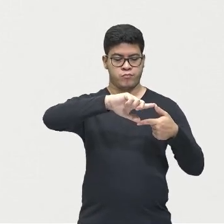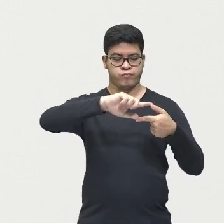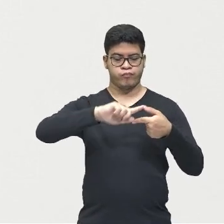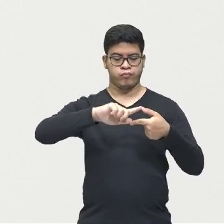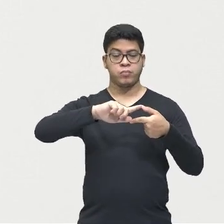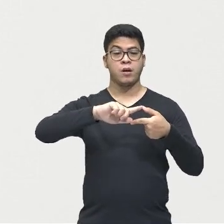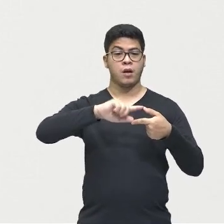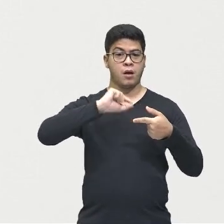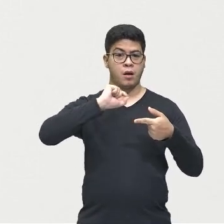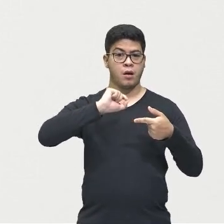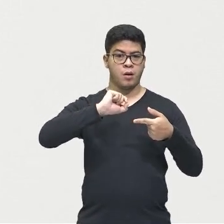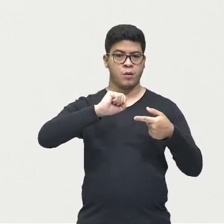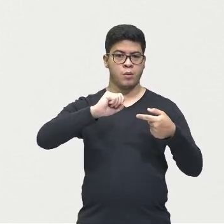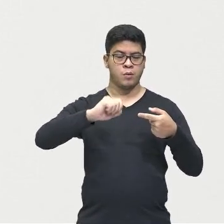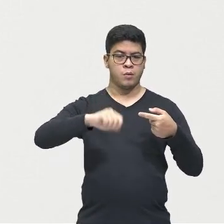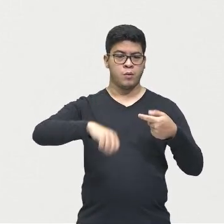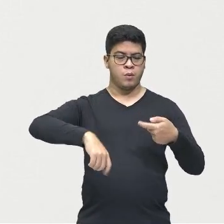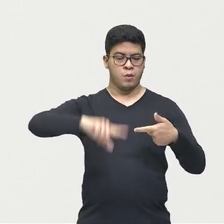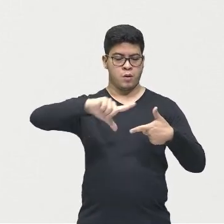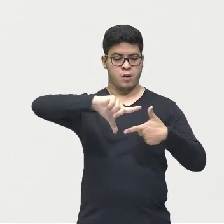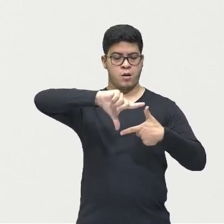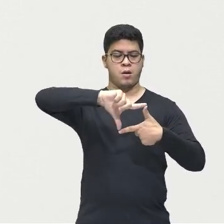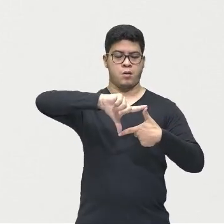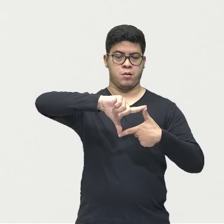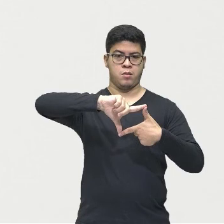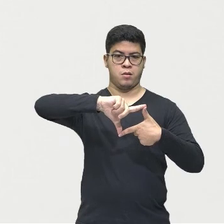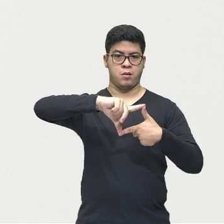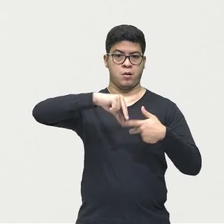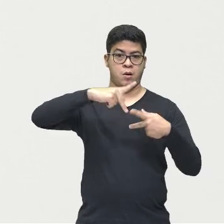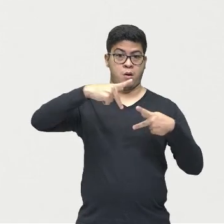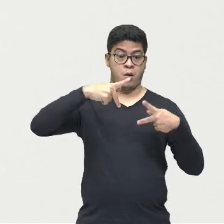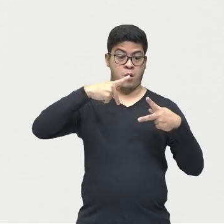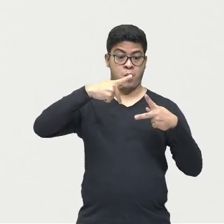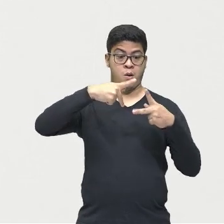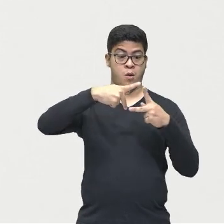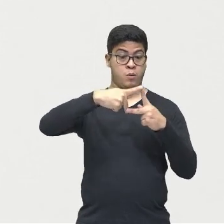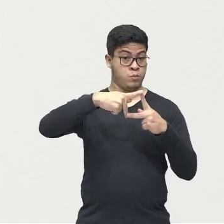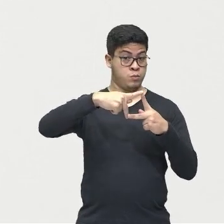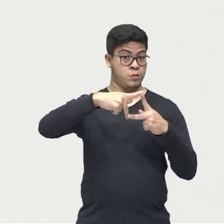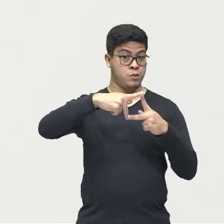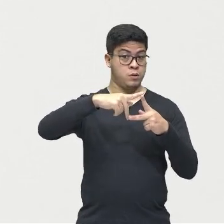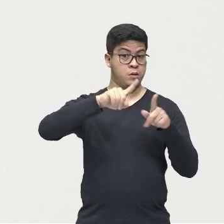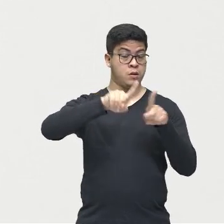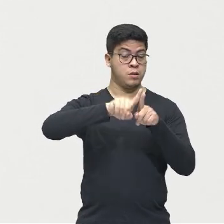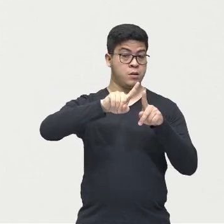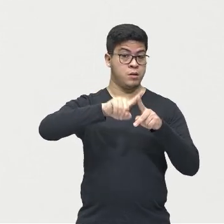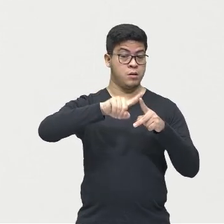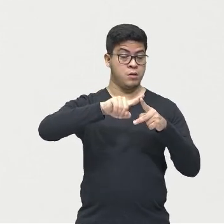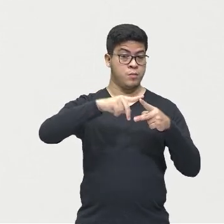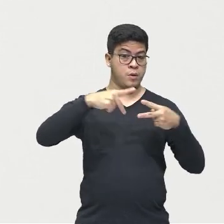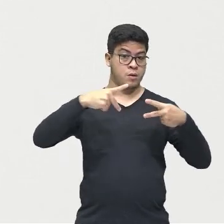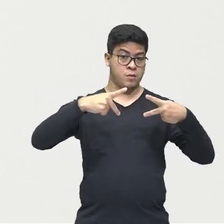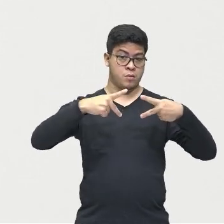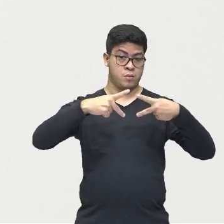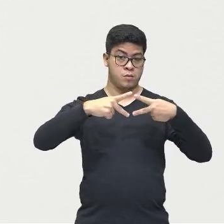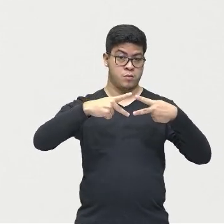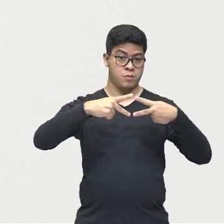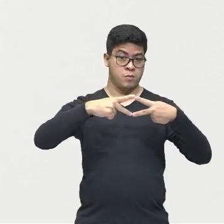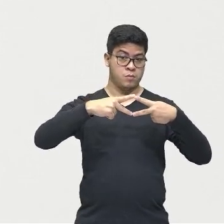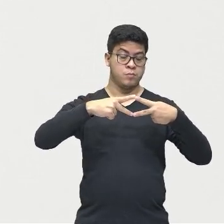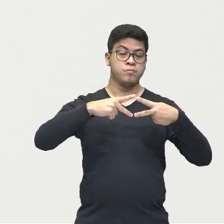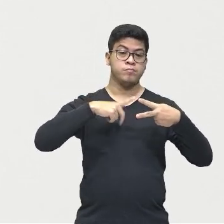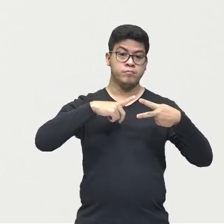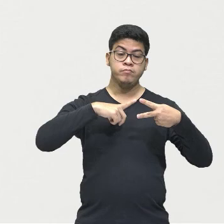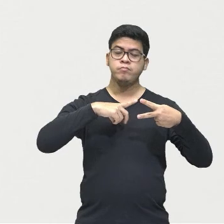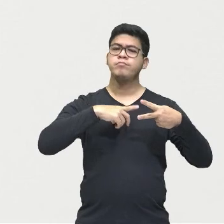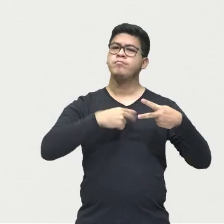o quadrado e o losango. Esse daqui tem os lados opostos paralelos, ou seja, a distância entre eles é sempre a